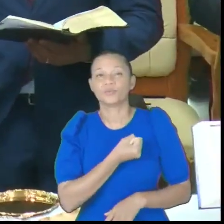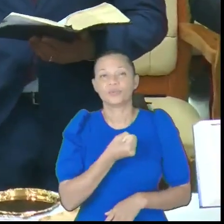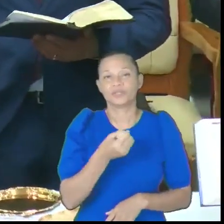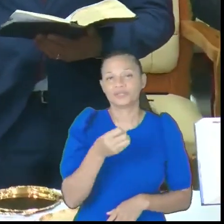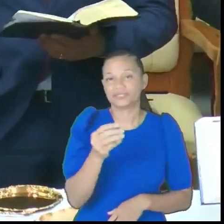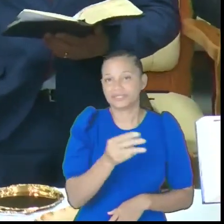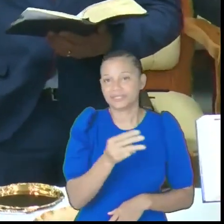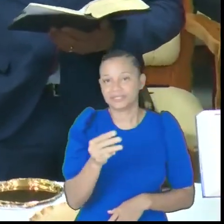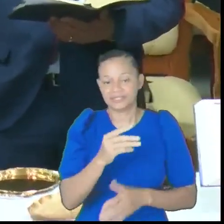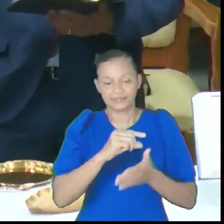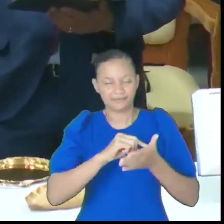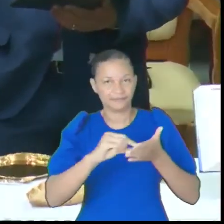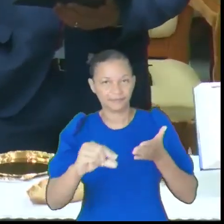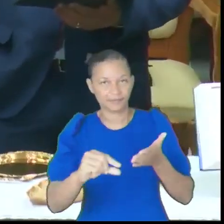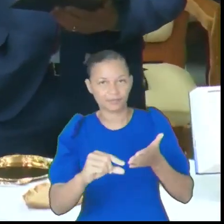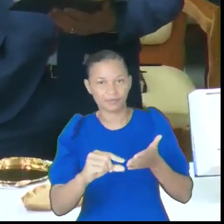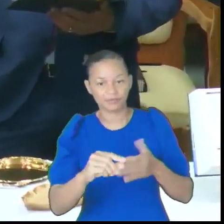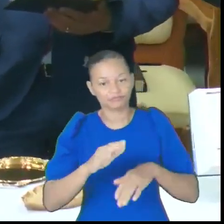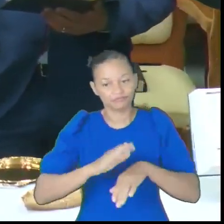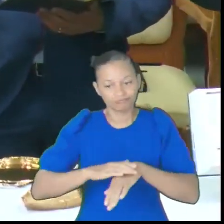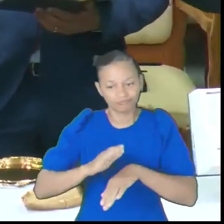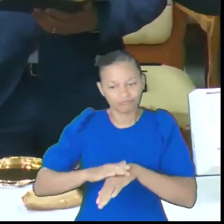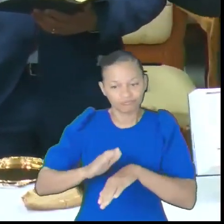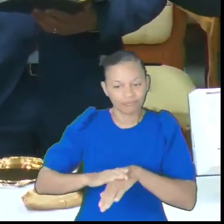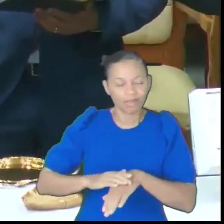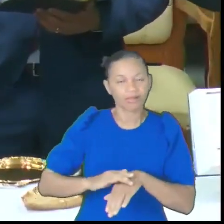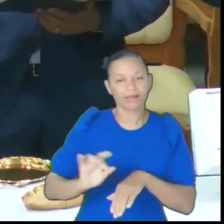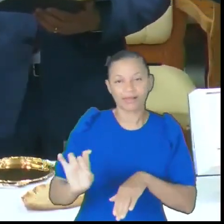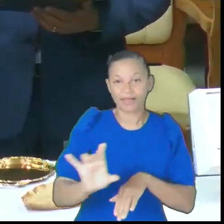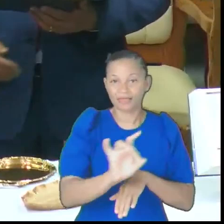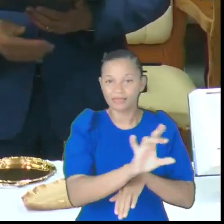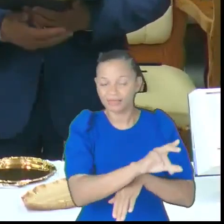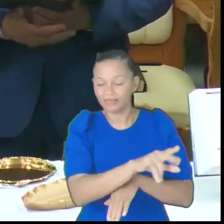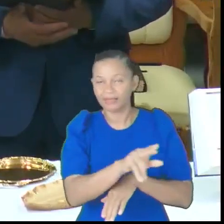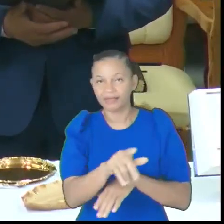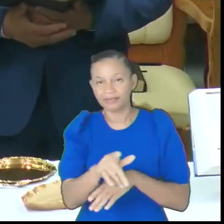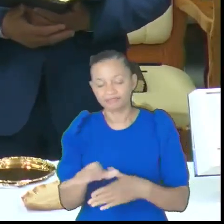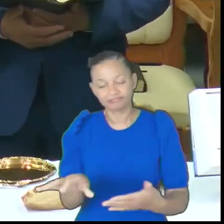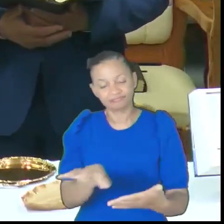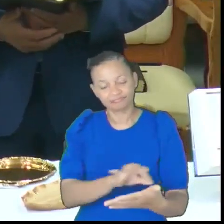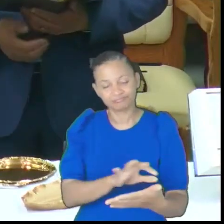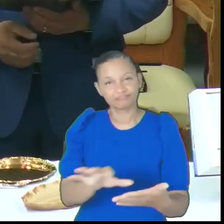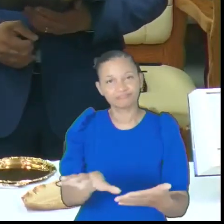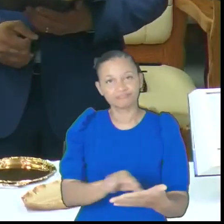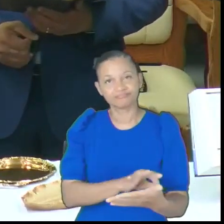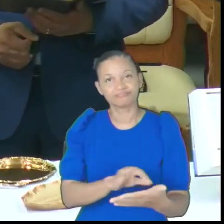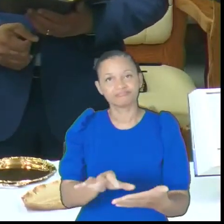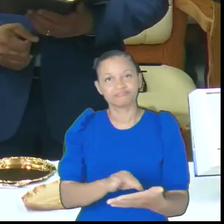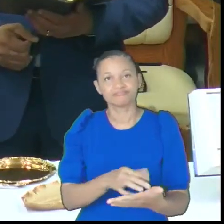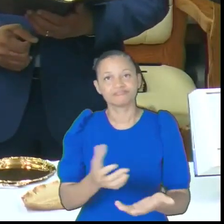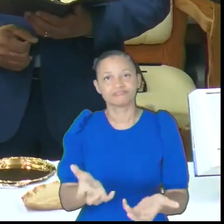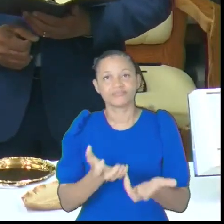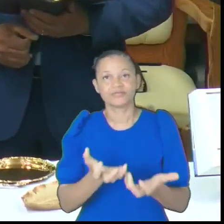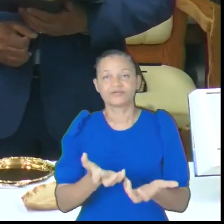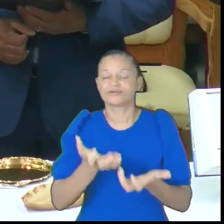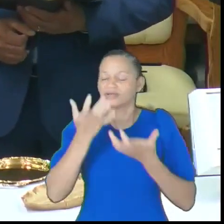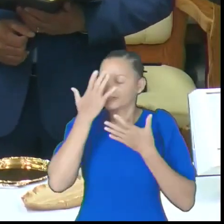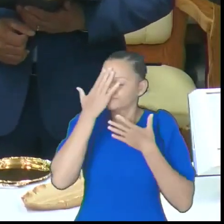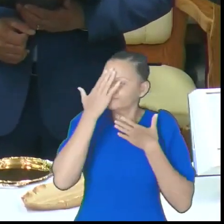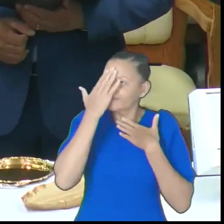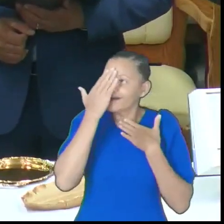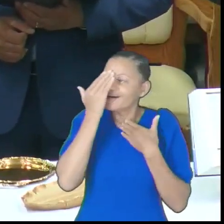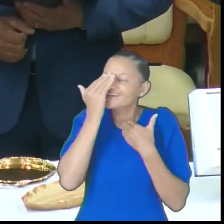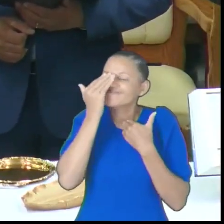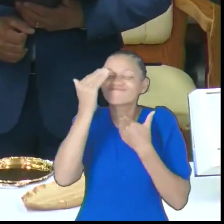33. Enquanto os irmãos localizam o texto, eu quero agradecer a Deus